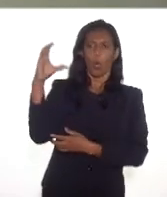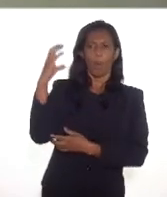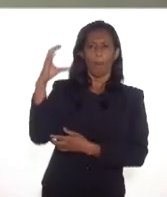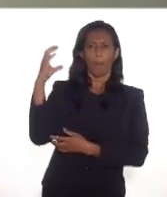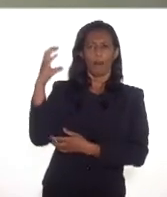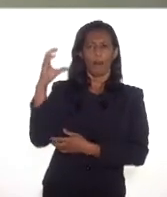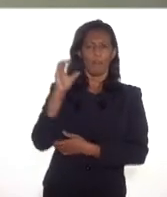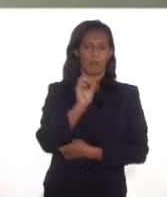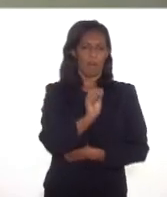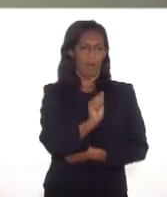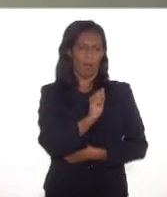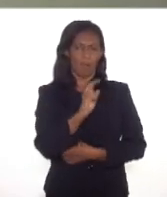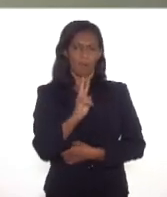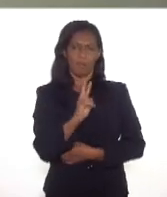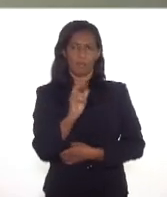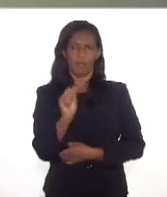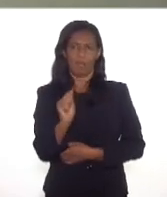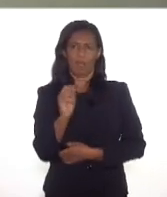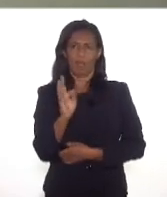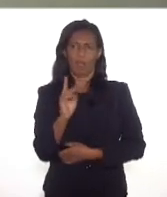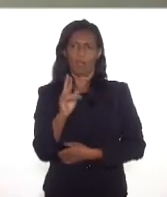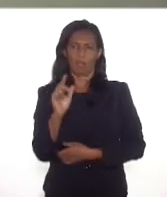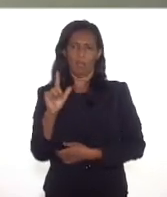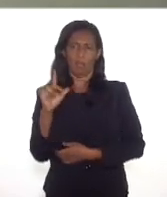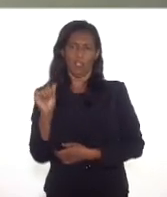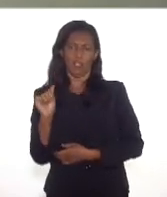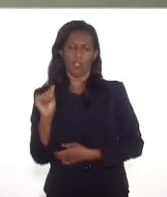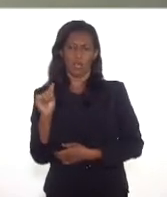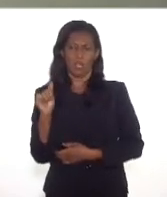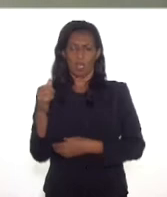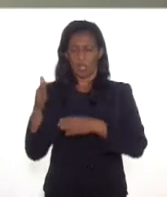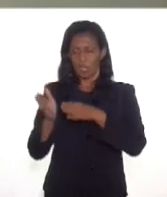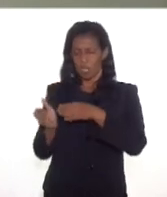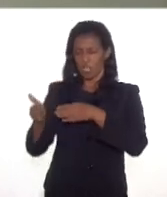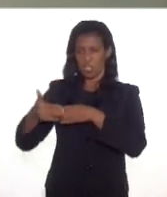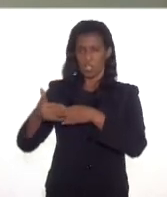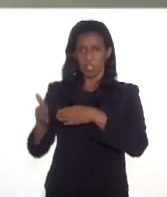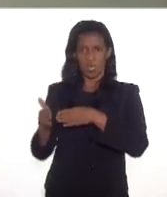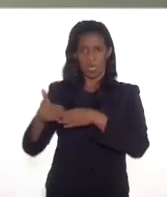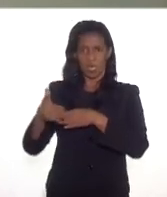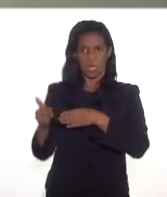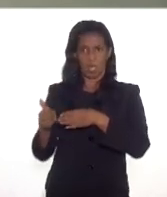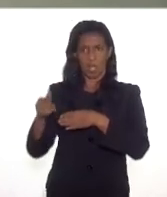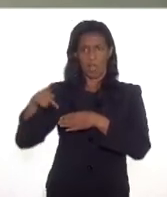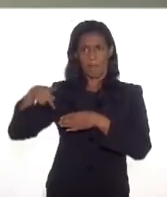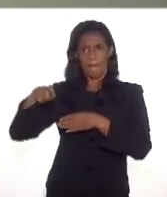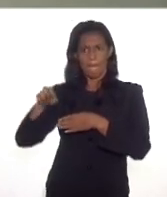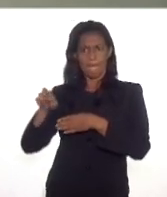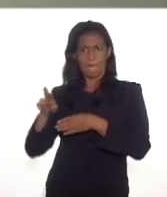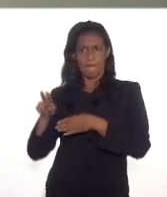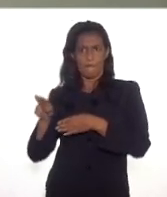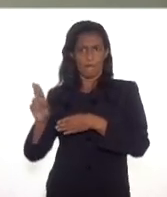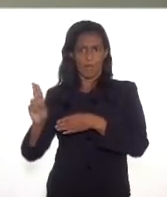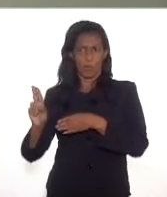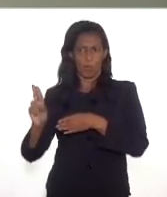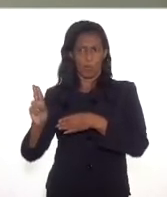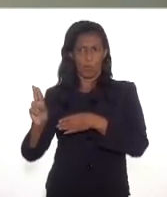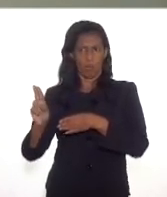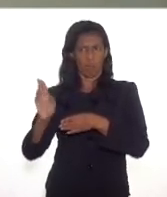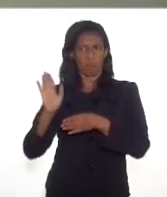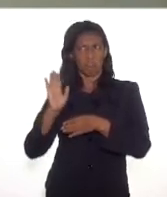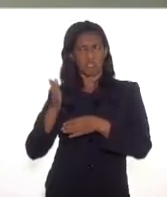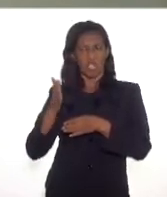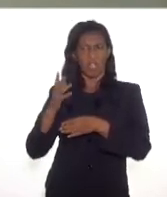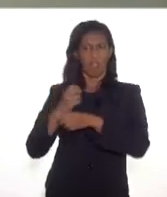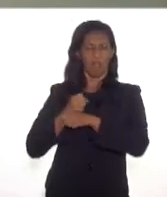esquina de República do Peru. Desde que eu consigo ir a Copacabana, talvez já tenha mais de meio século,